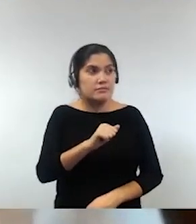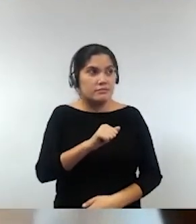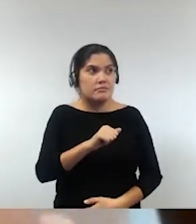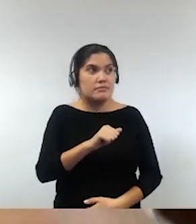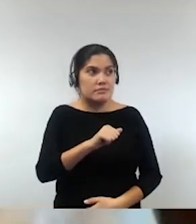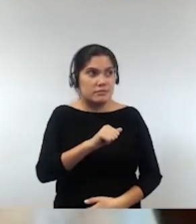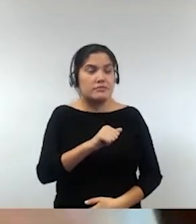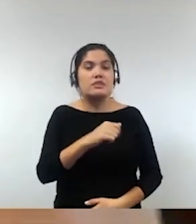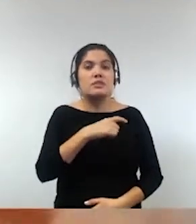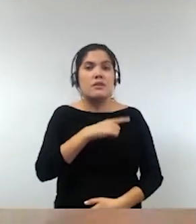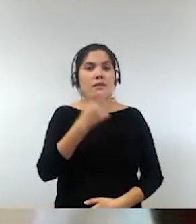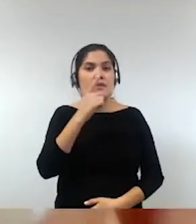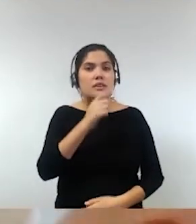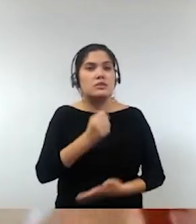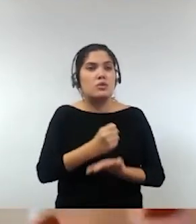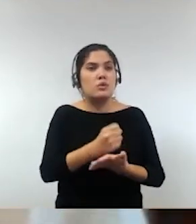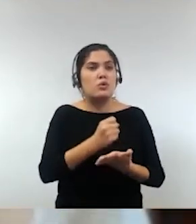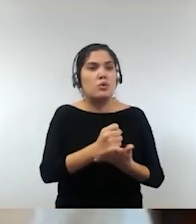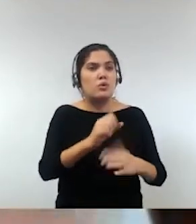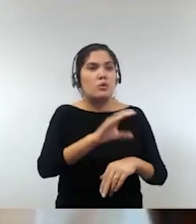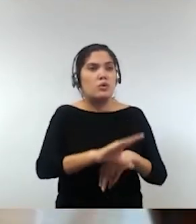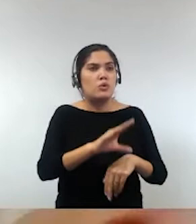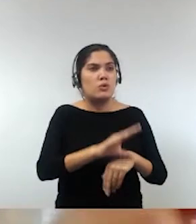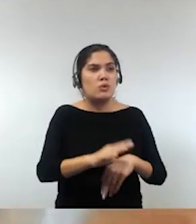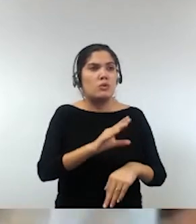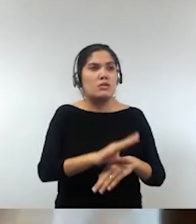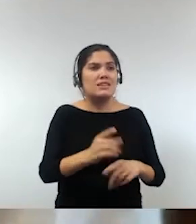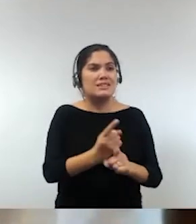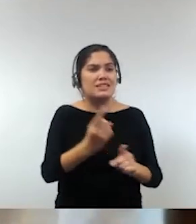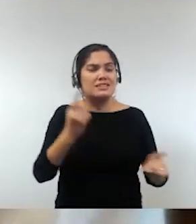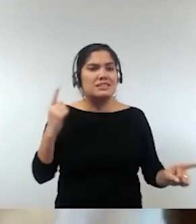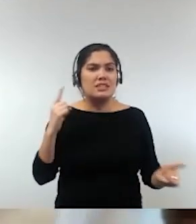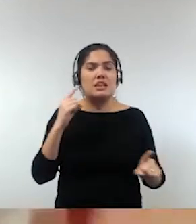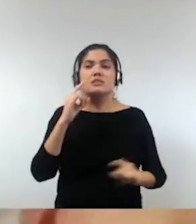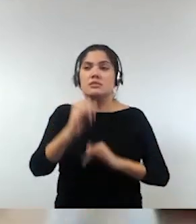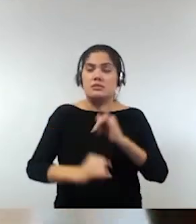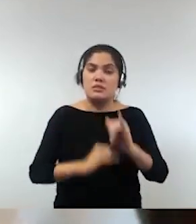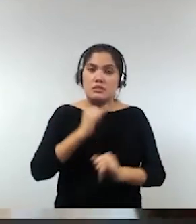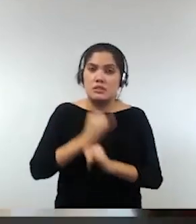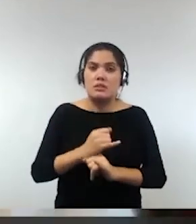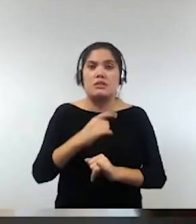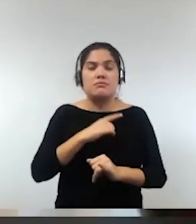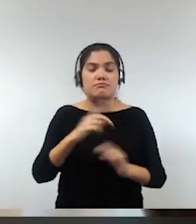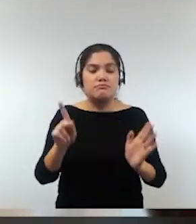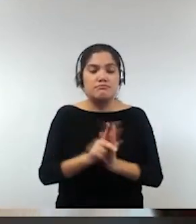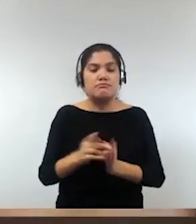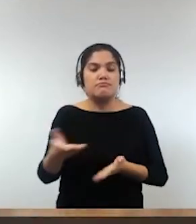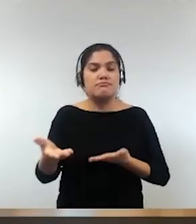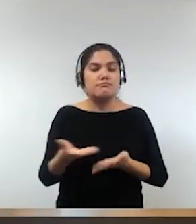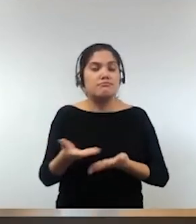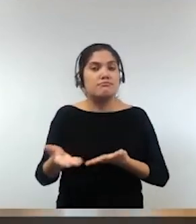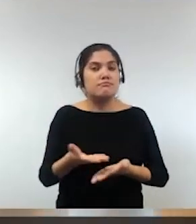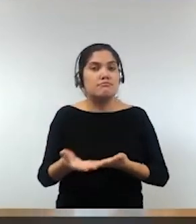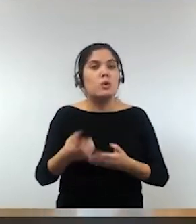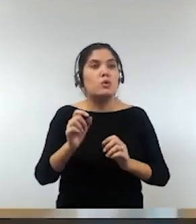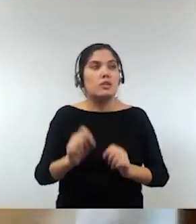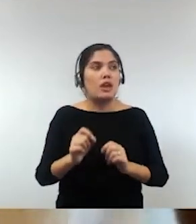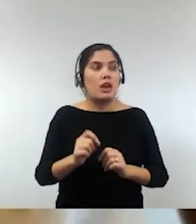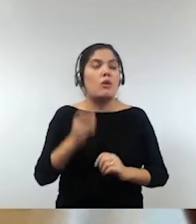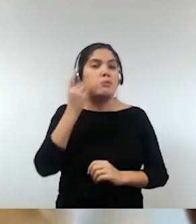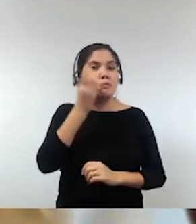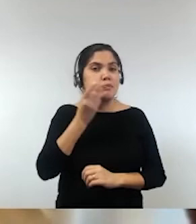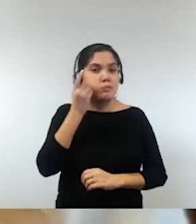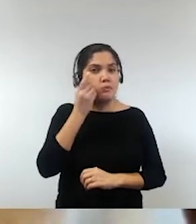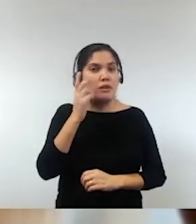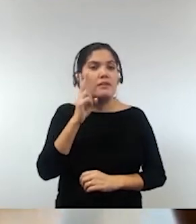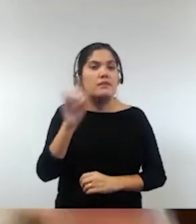para oferecer um curso totalmente à distância, totalmente online, de mediação, né, no qual o advogado vai estar